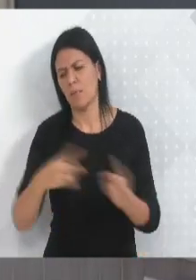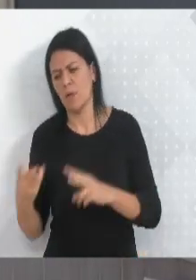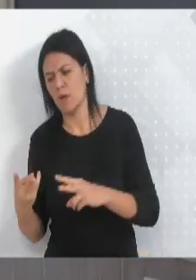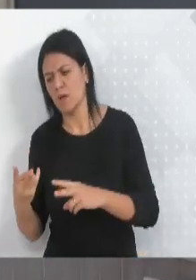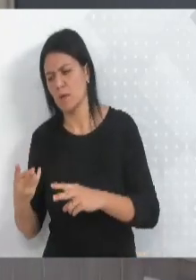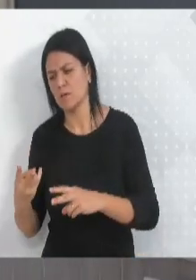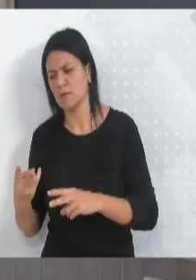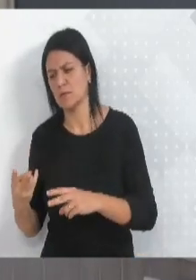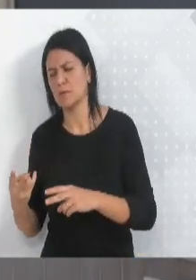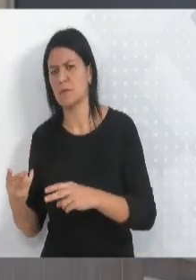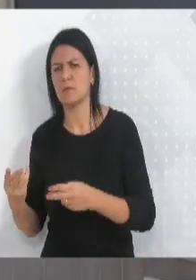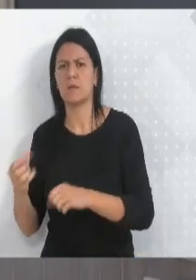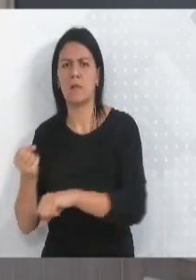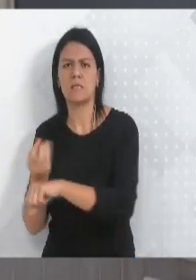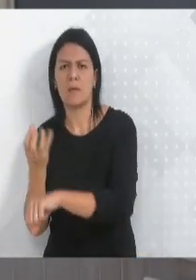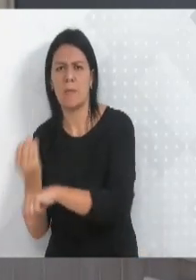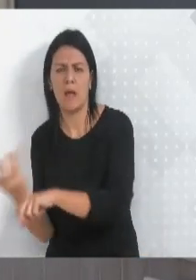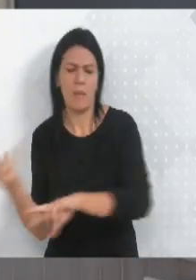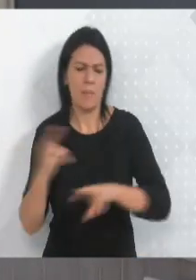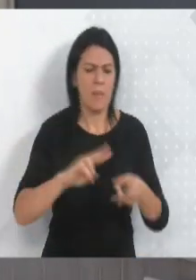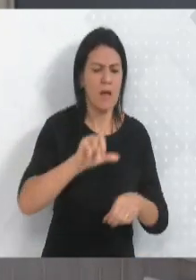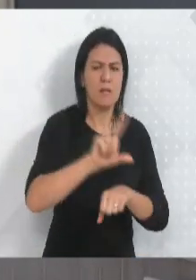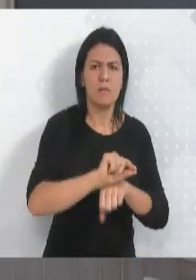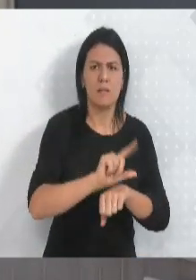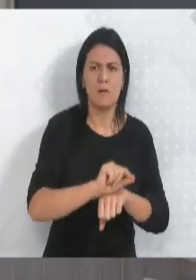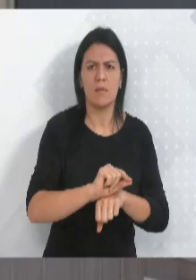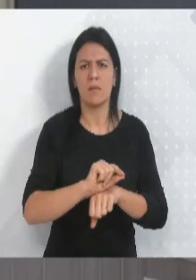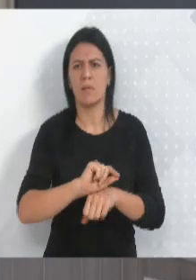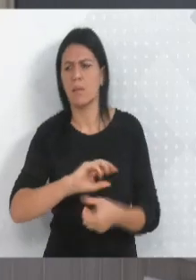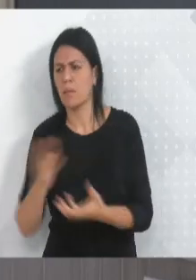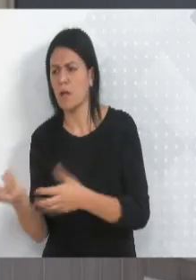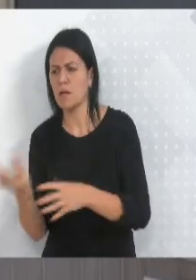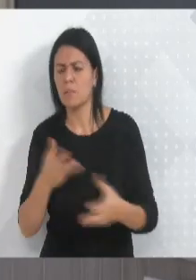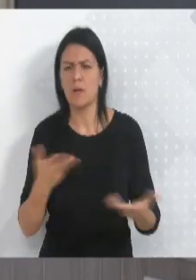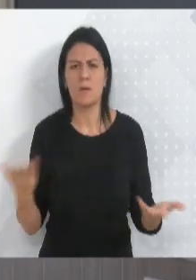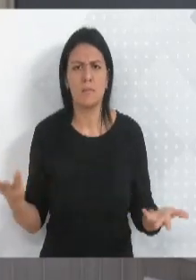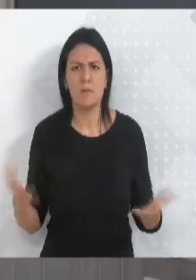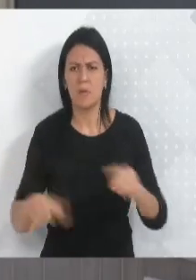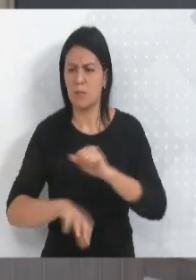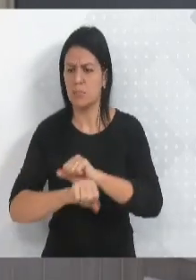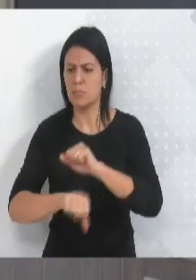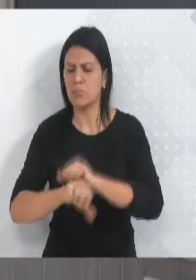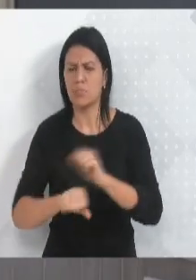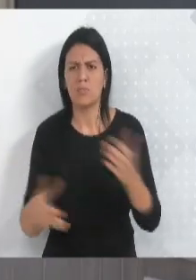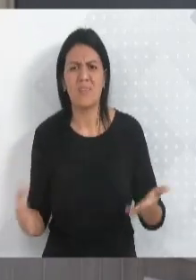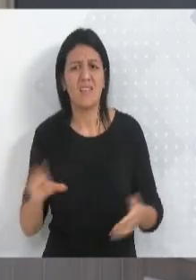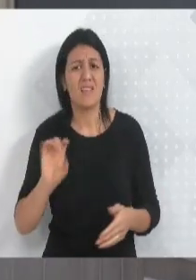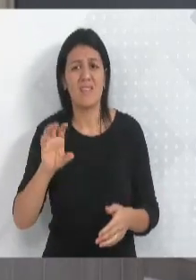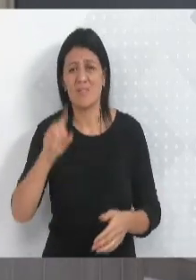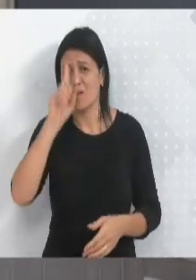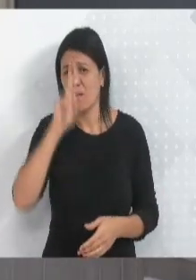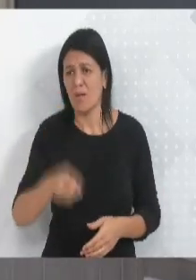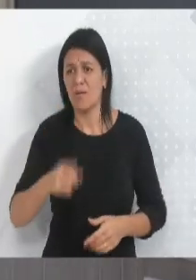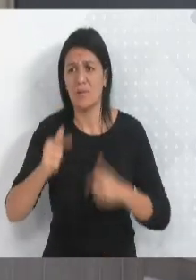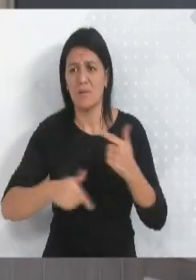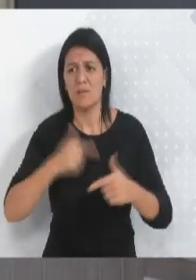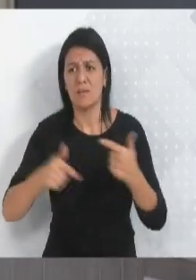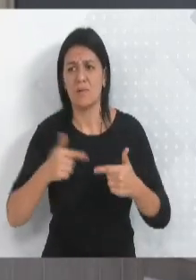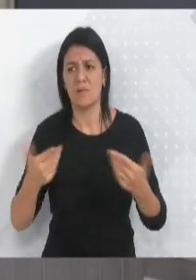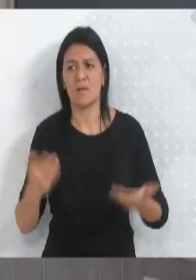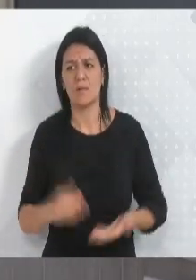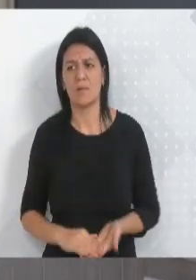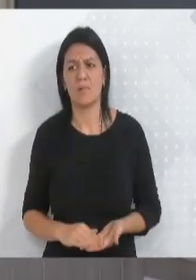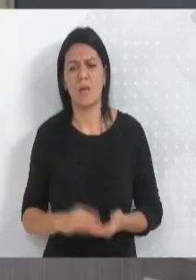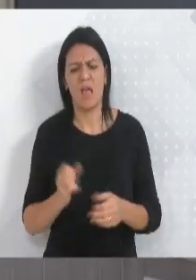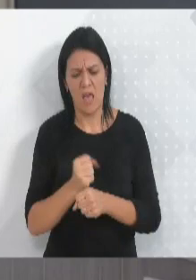para a SAMAI, passa para a CEMED, para a educação. É só ordem de serviço. Isso é ano